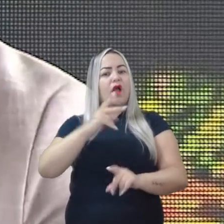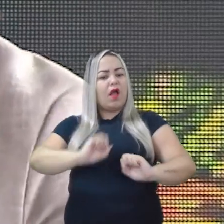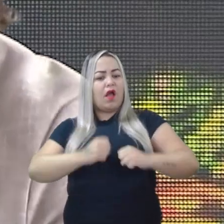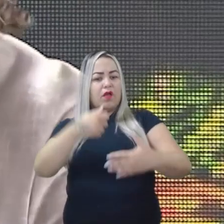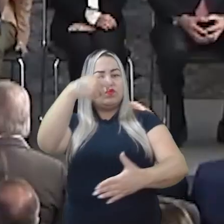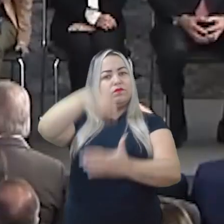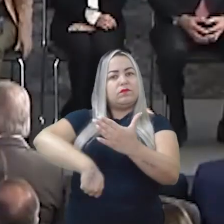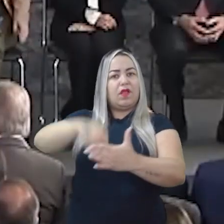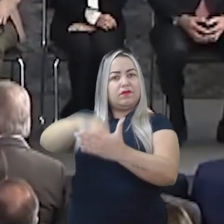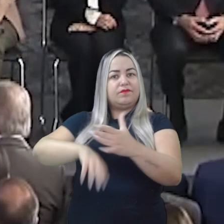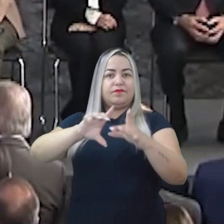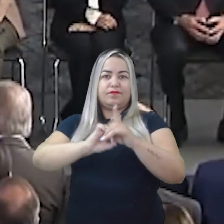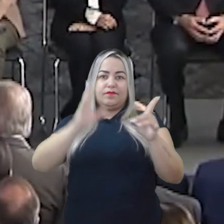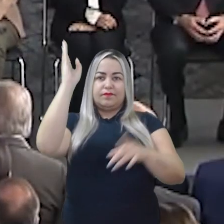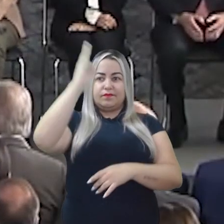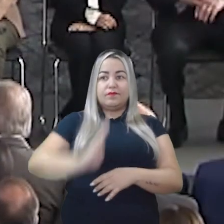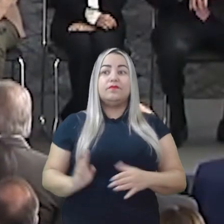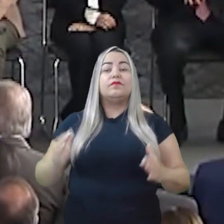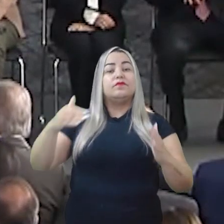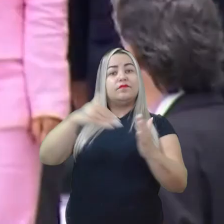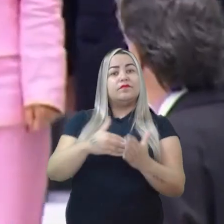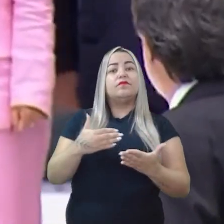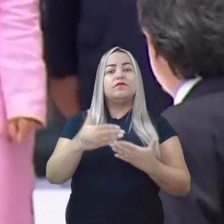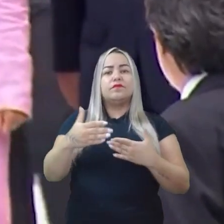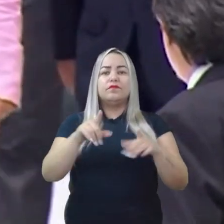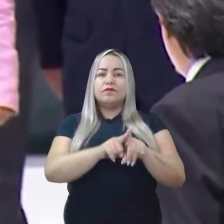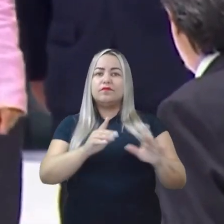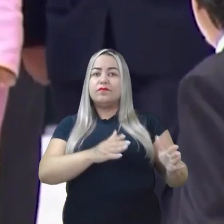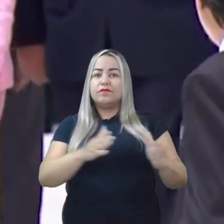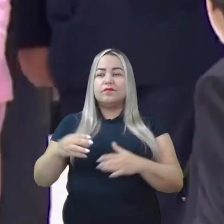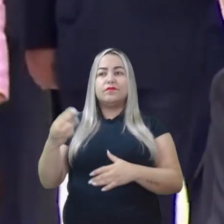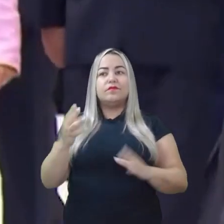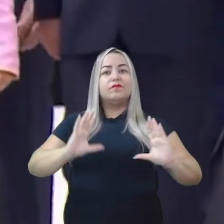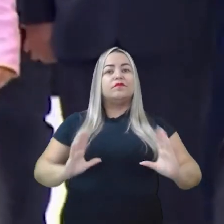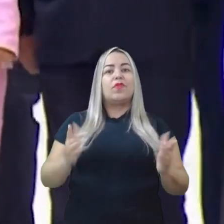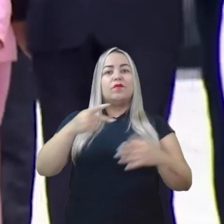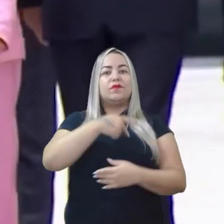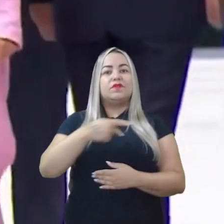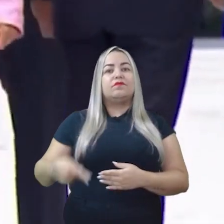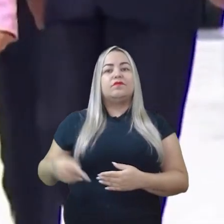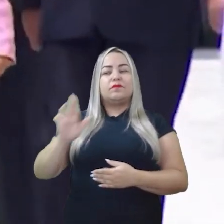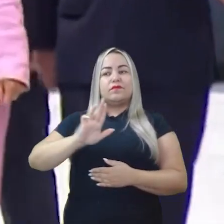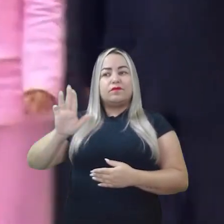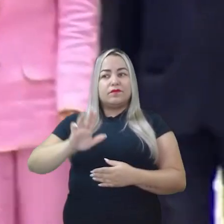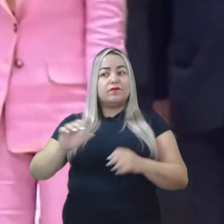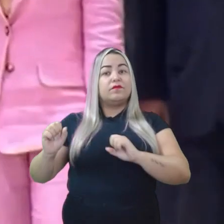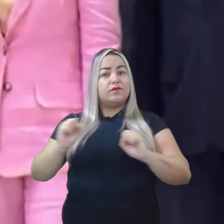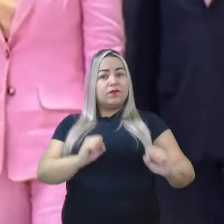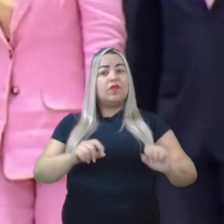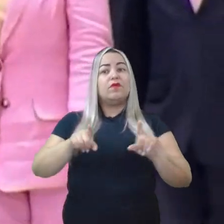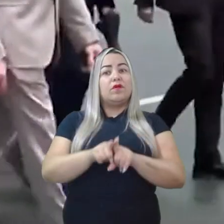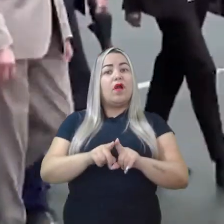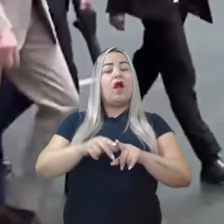e reforçaram a luta pela democracia brasileira. E por último, durante a terceira cerimônia, o presidente Lula e